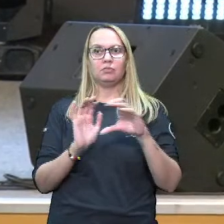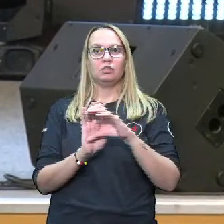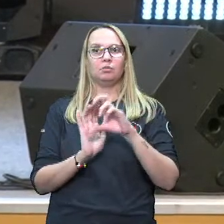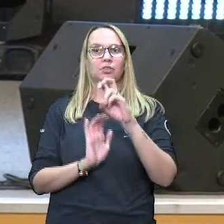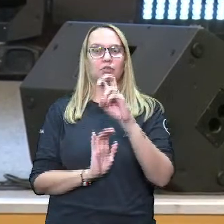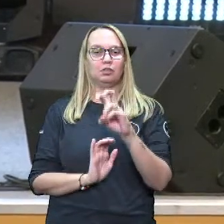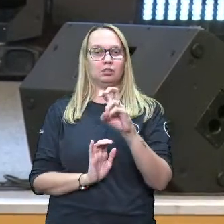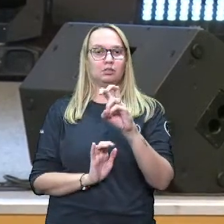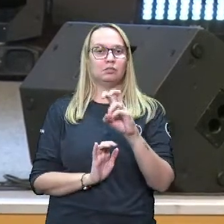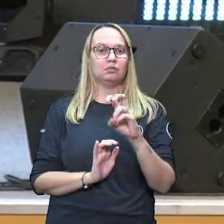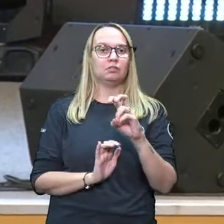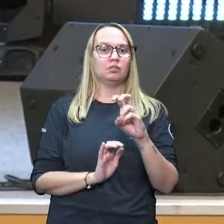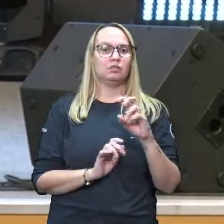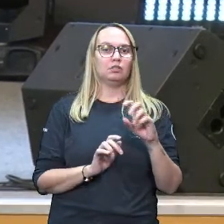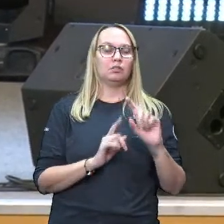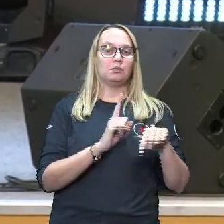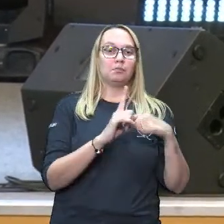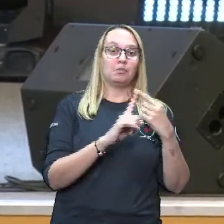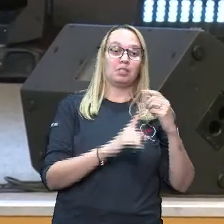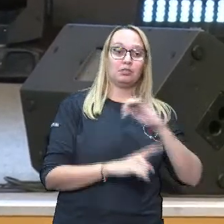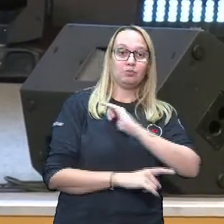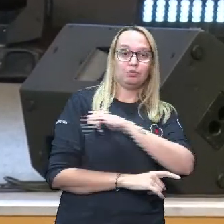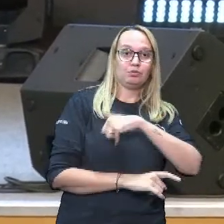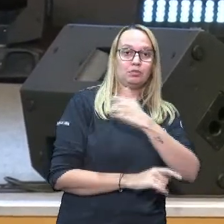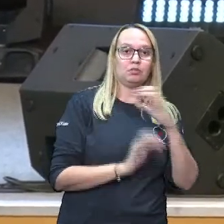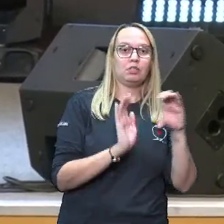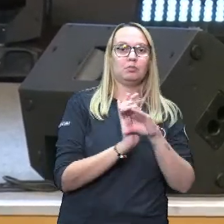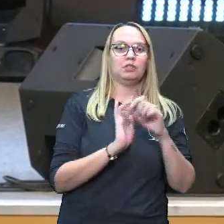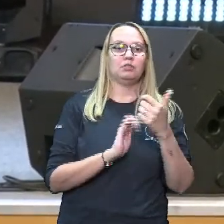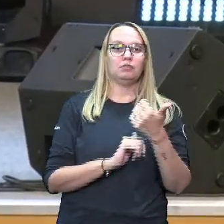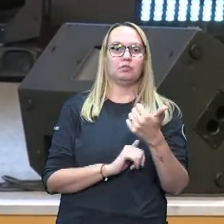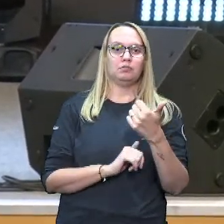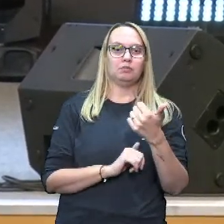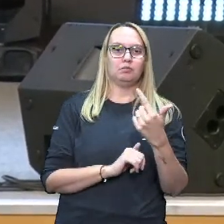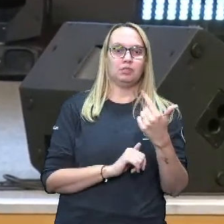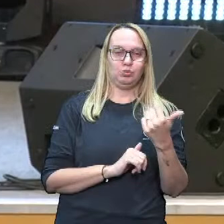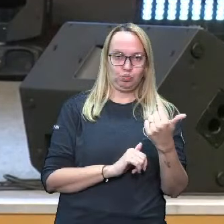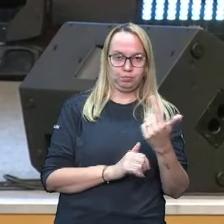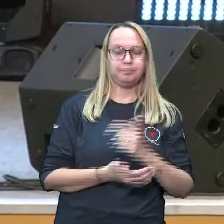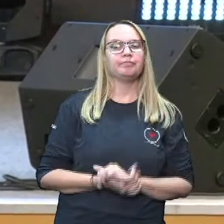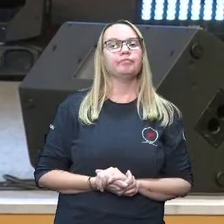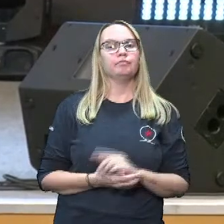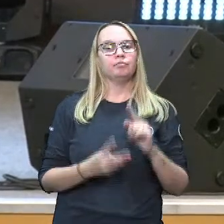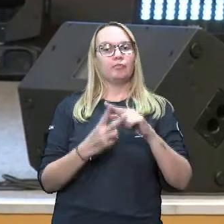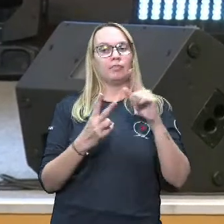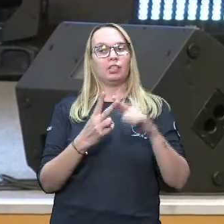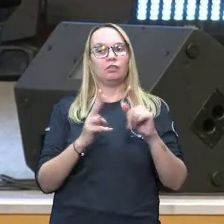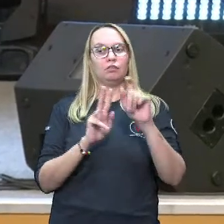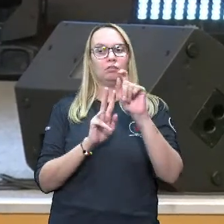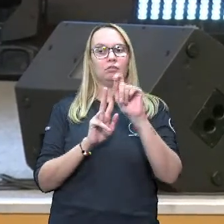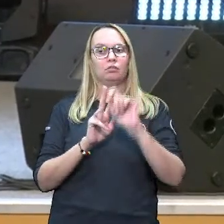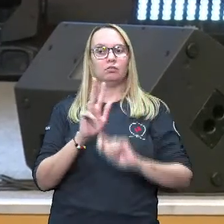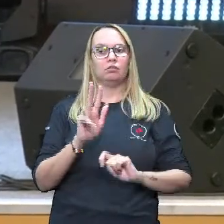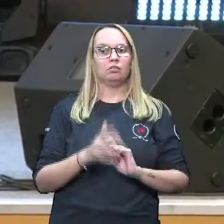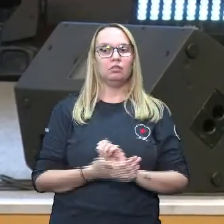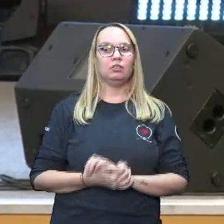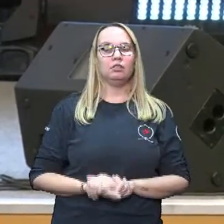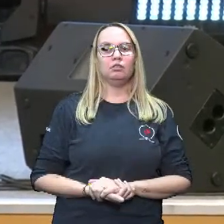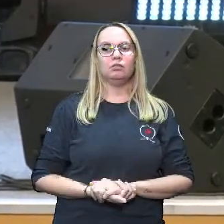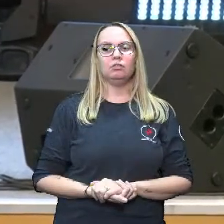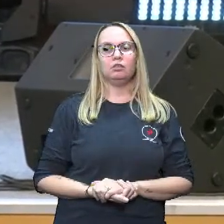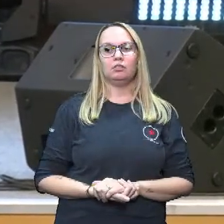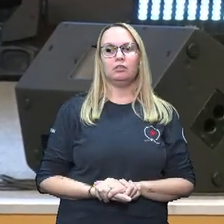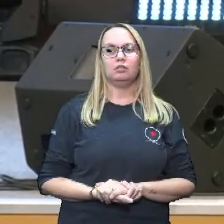5 e João capítulo de número 21. Abra aí, por gentileza, Lucas capítulo de